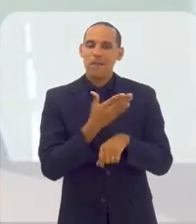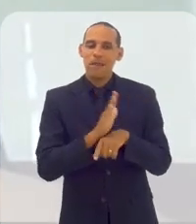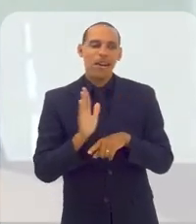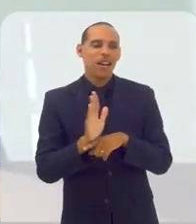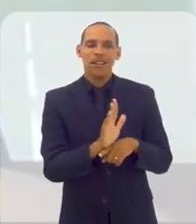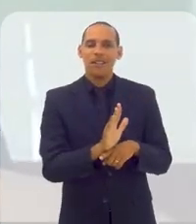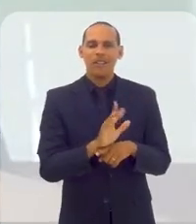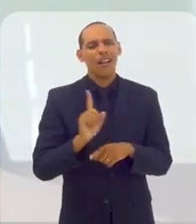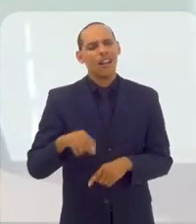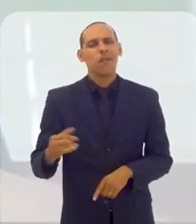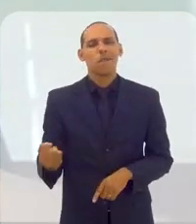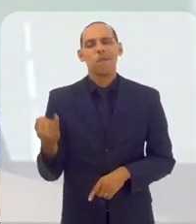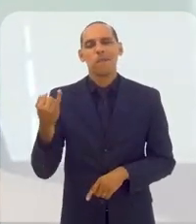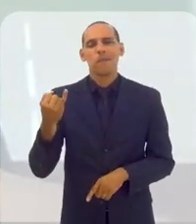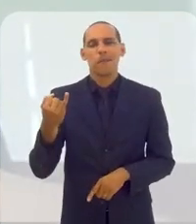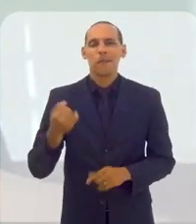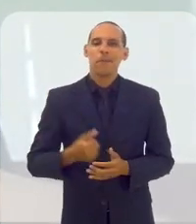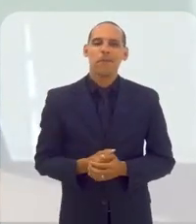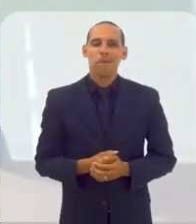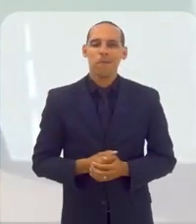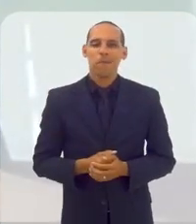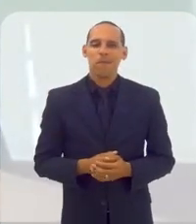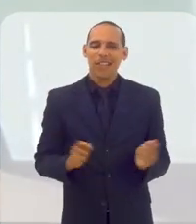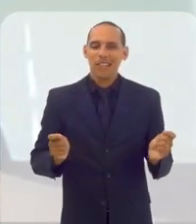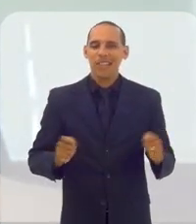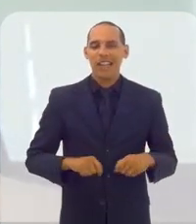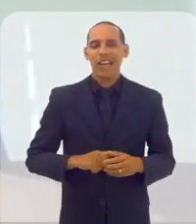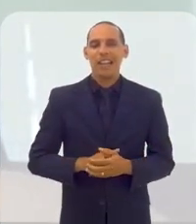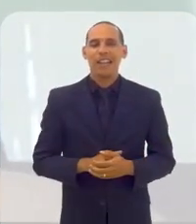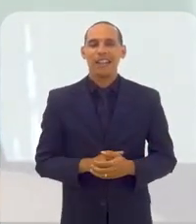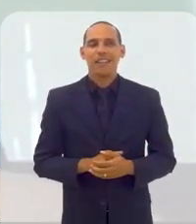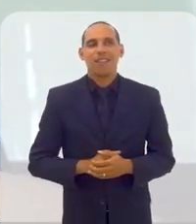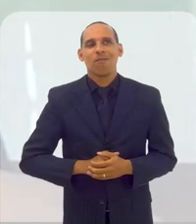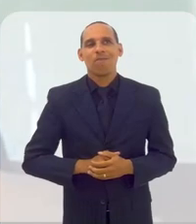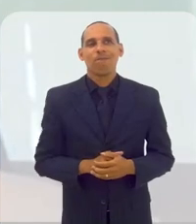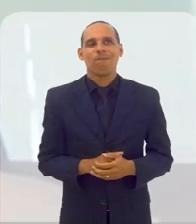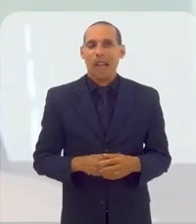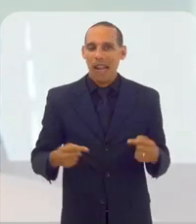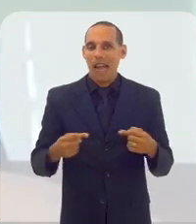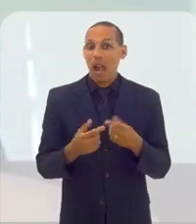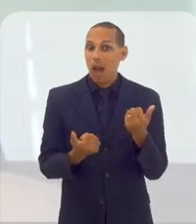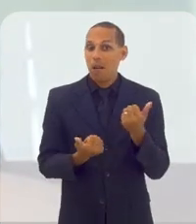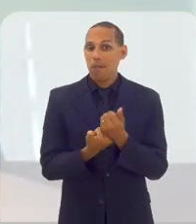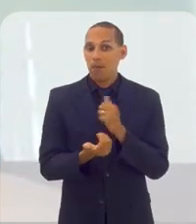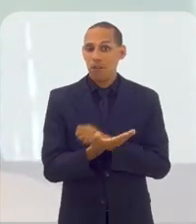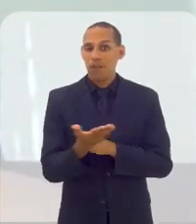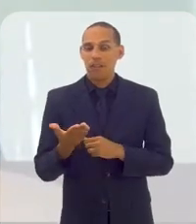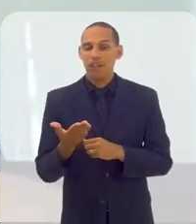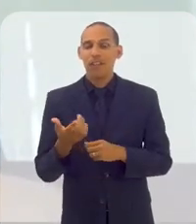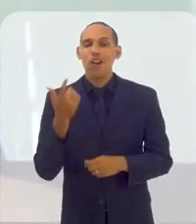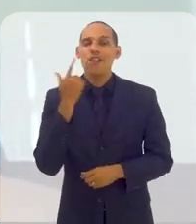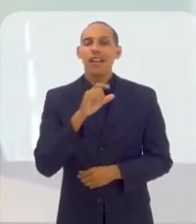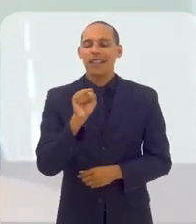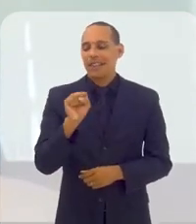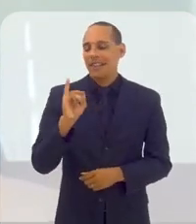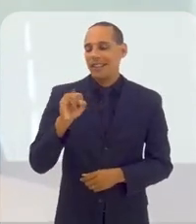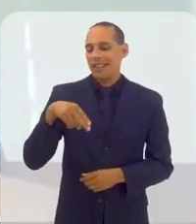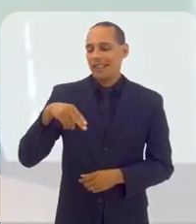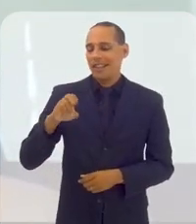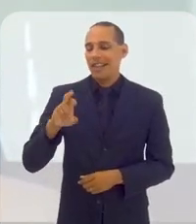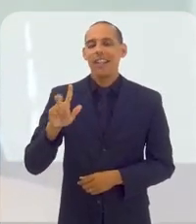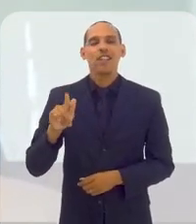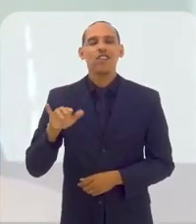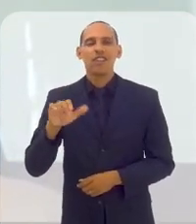nós podemos ter aí de acordo com o apoio de vocês se energia né